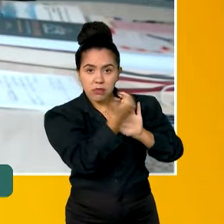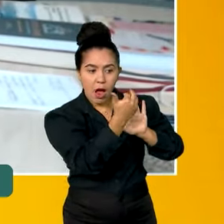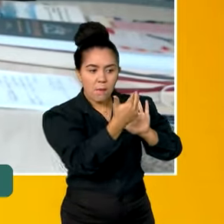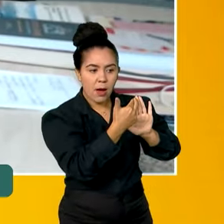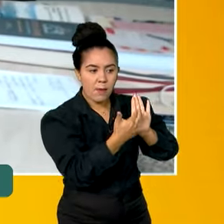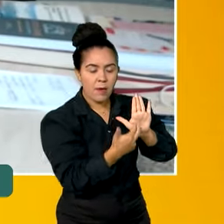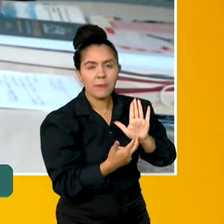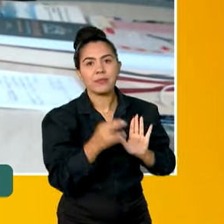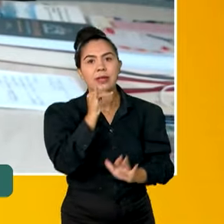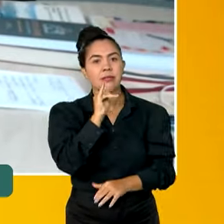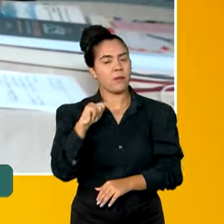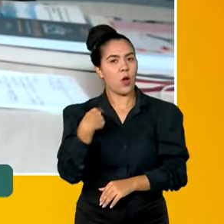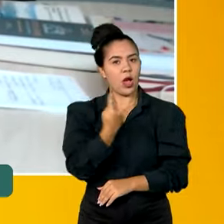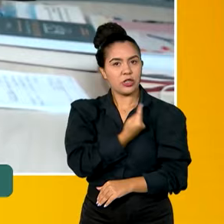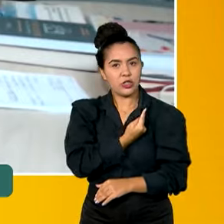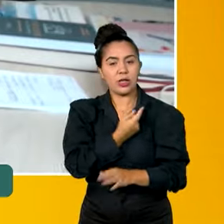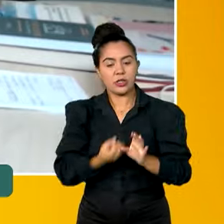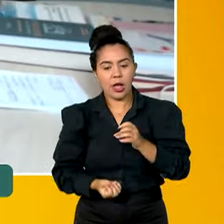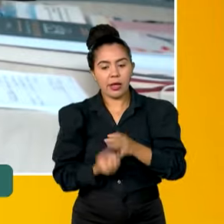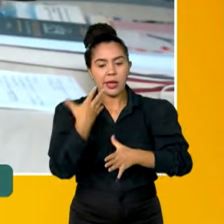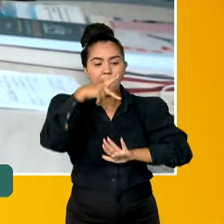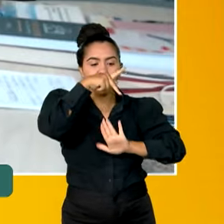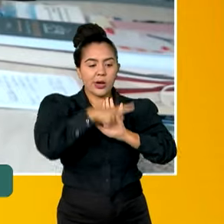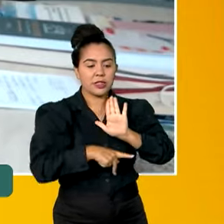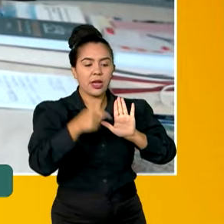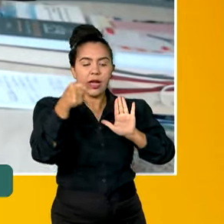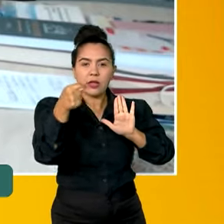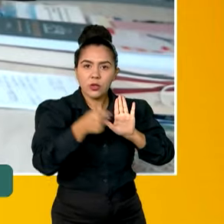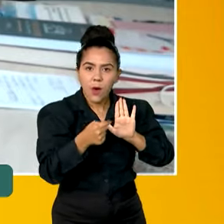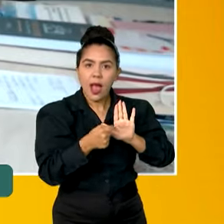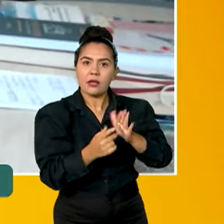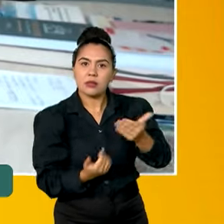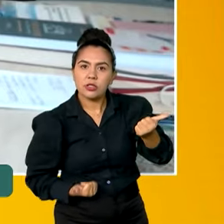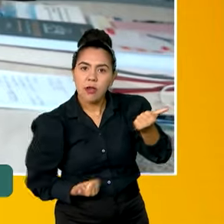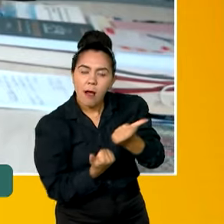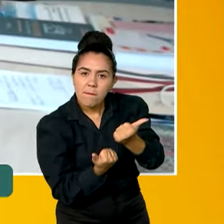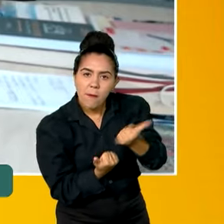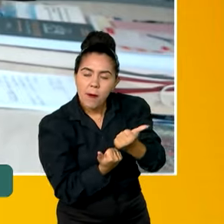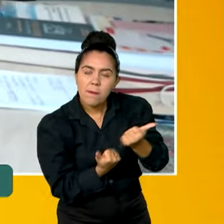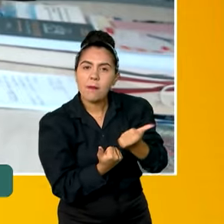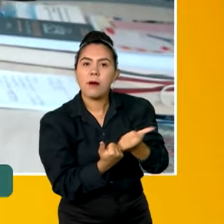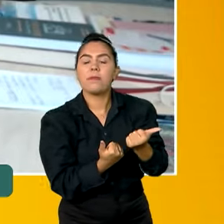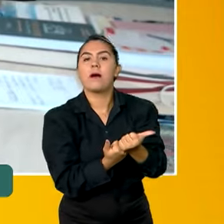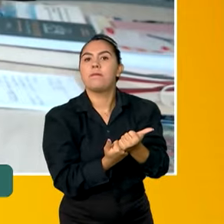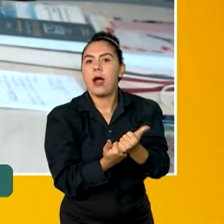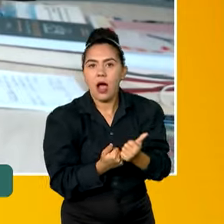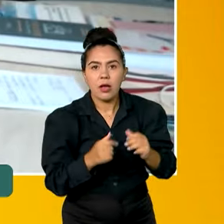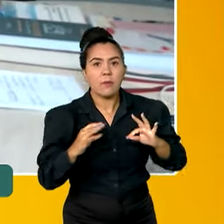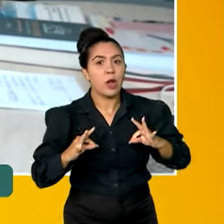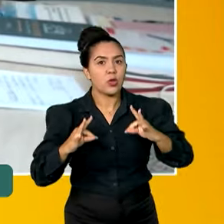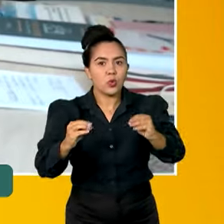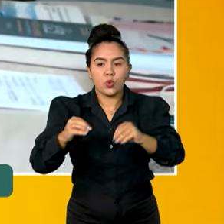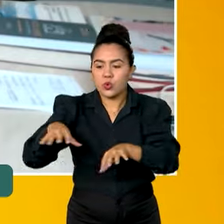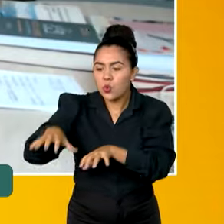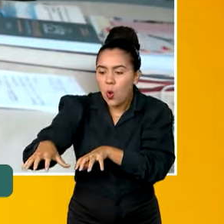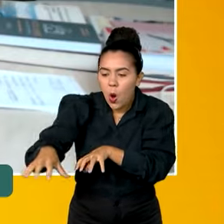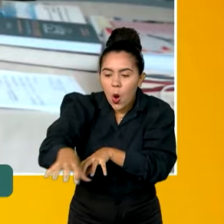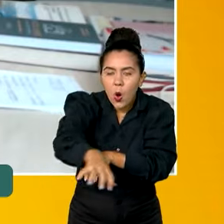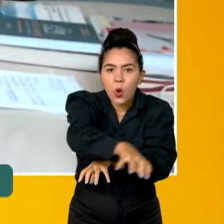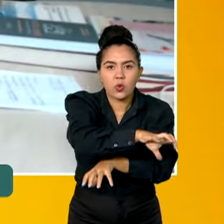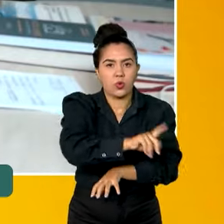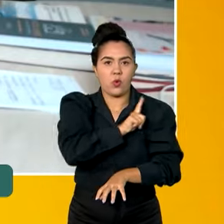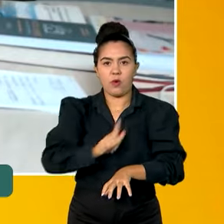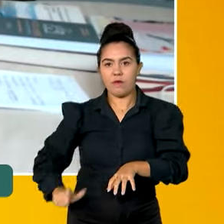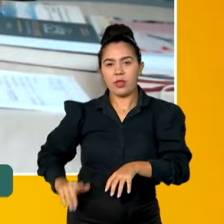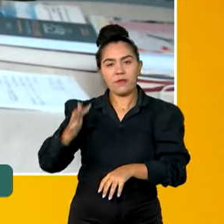exemplo, projetos de assessoria para aprimoramento dessa transparência ativa em toda a administração federal. E é um trabalho do qual